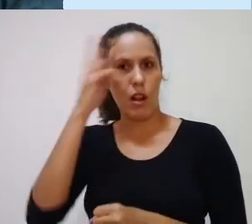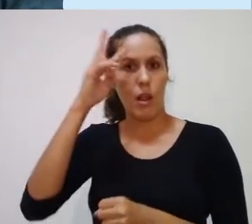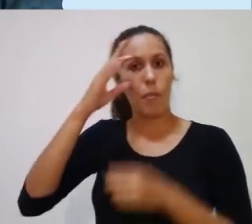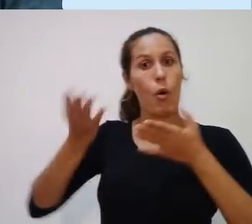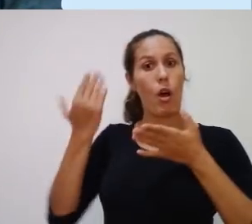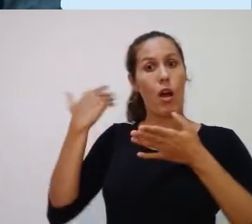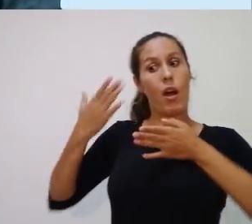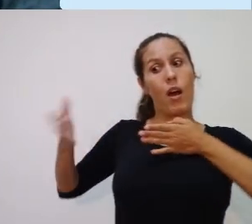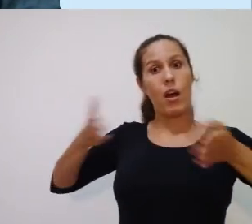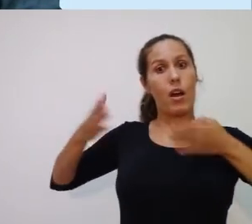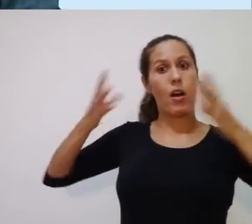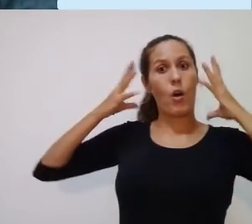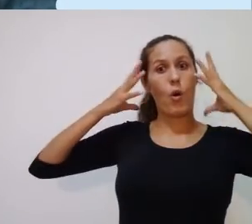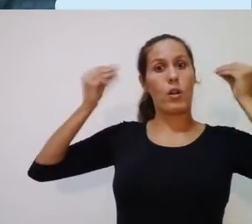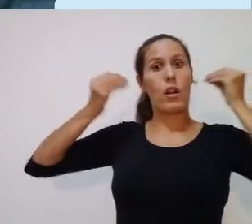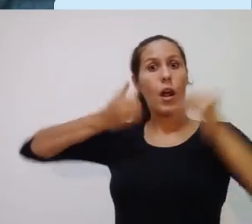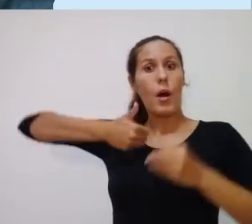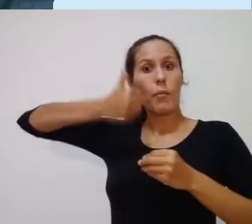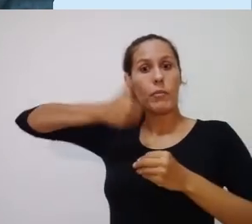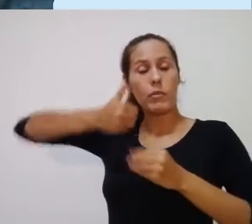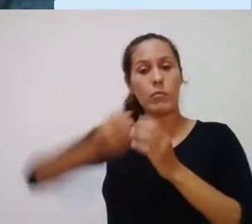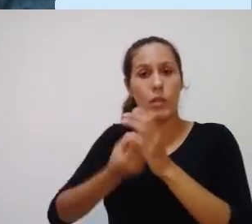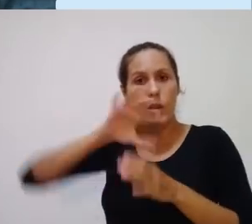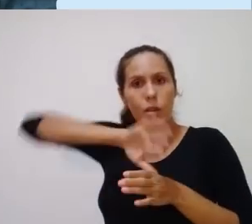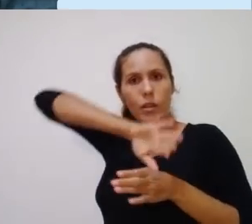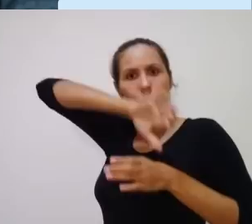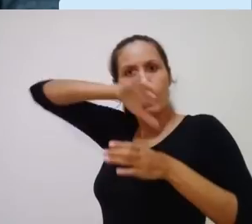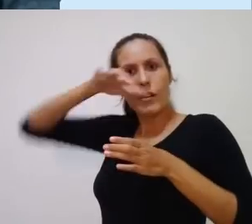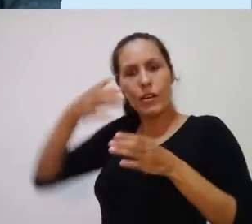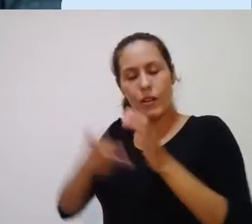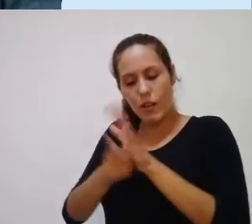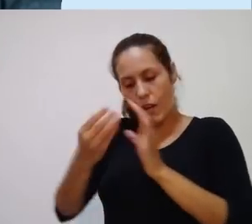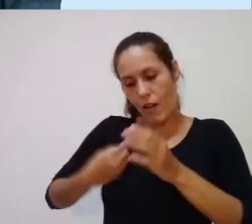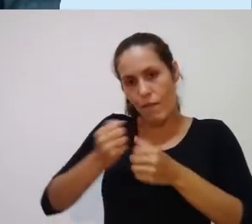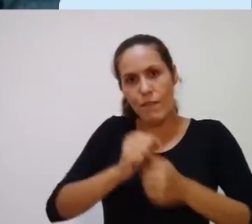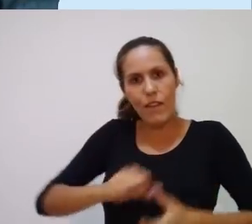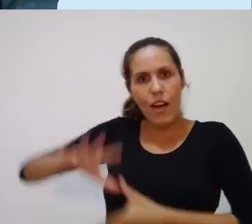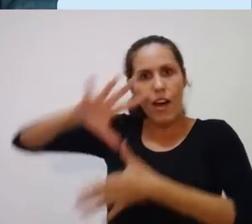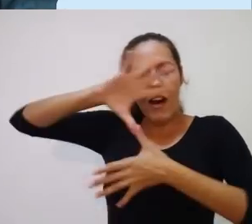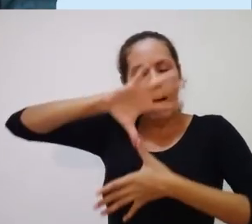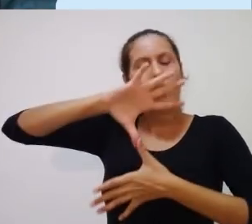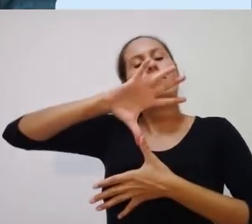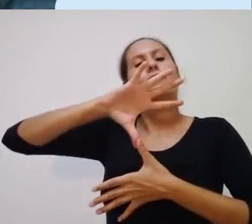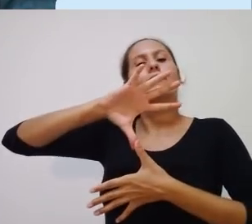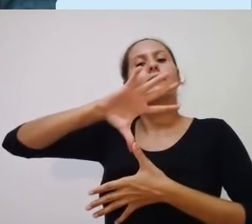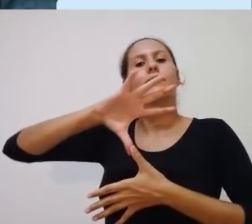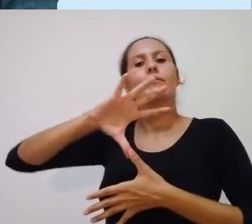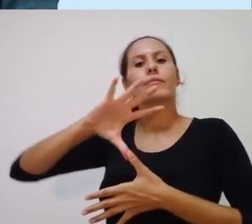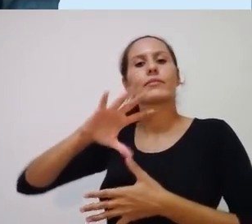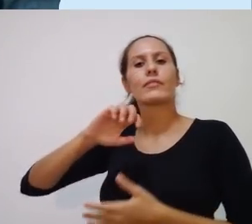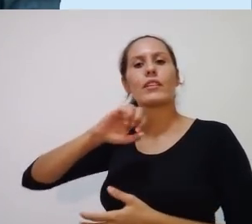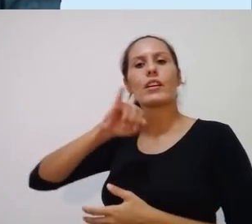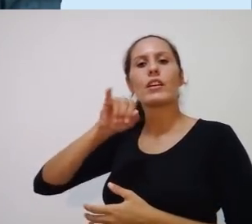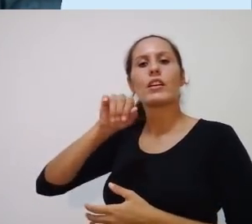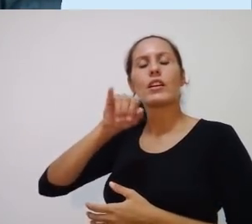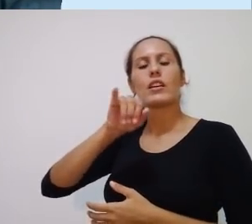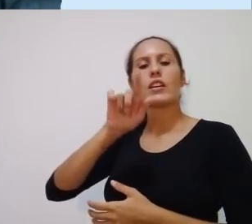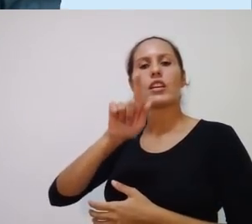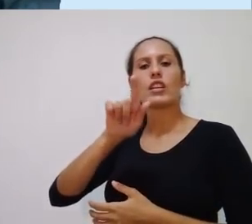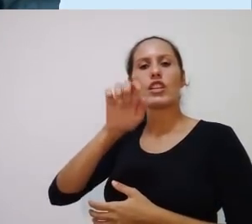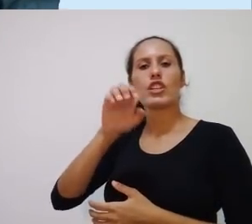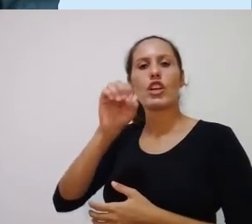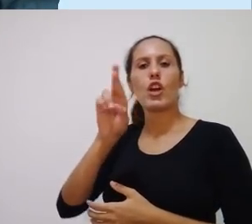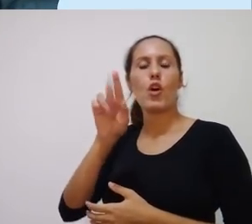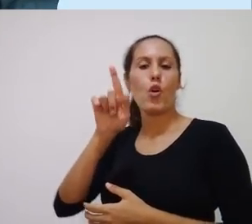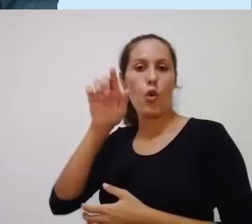holandeses, primeiro observatório astronômico das Américas, um astrônomo chamado George Marcgrave. Dei 3